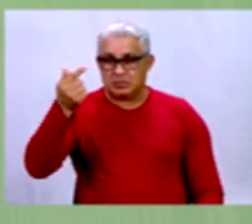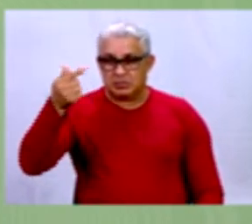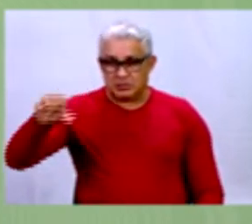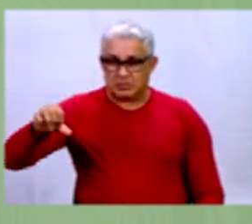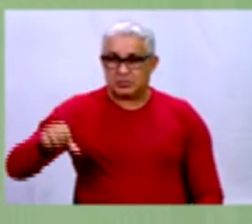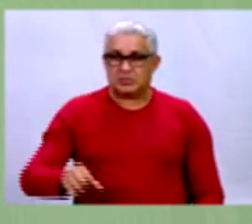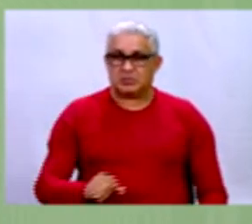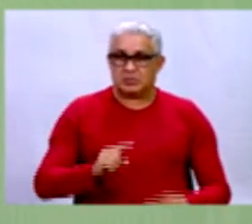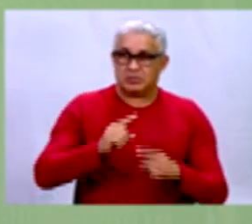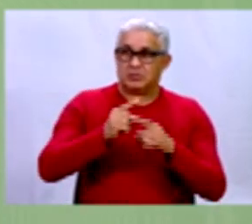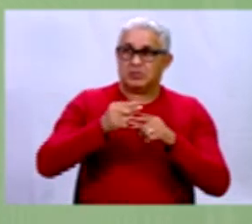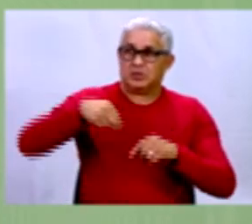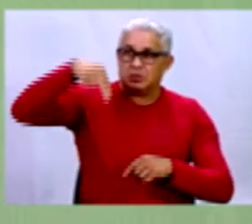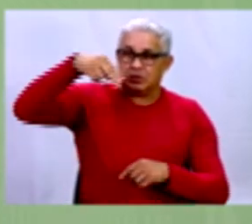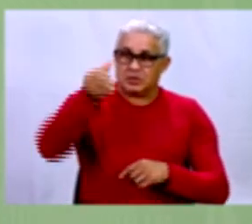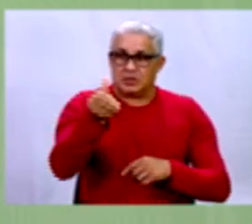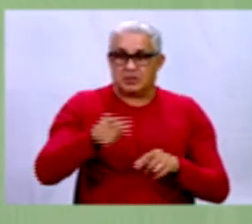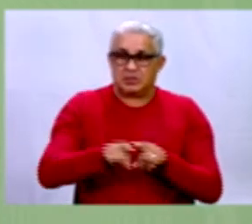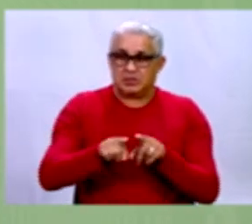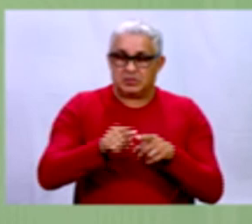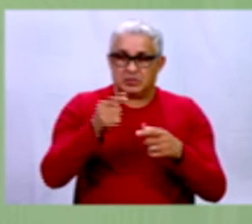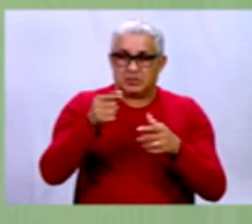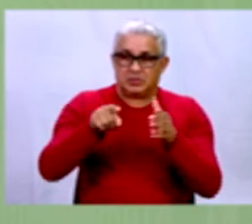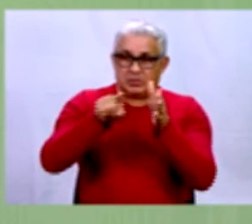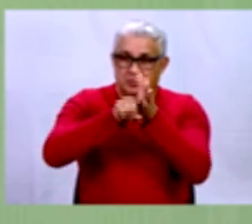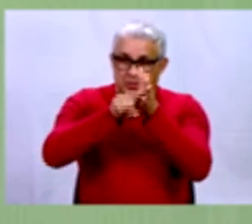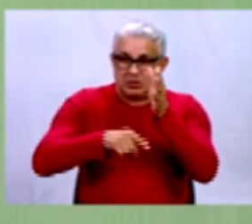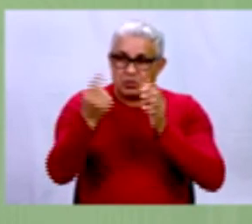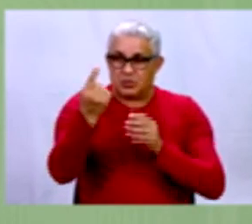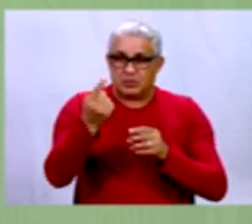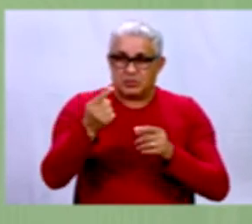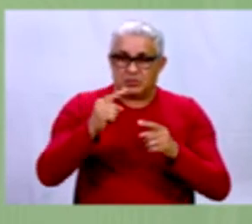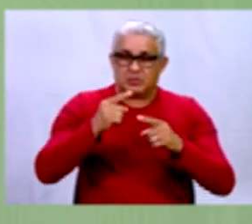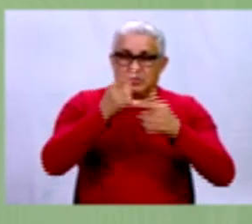1, divididos por taxa,